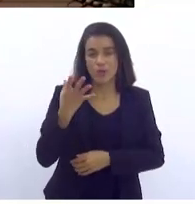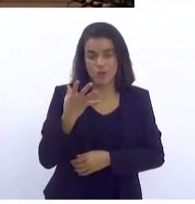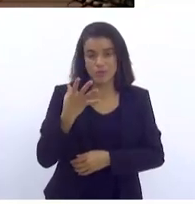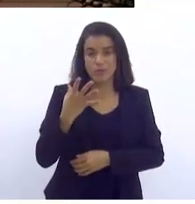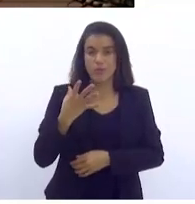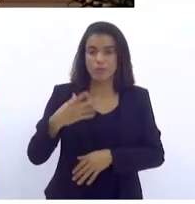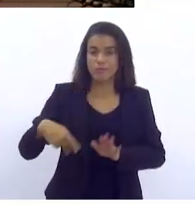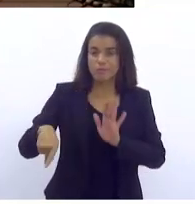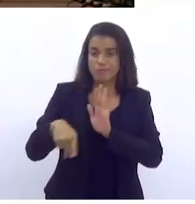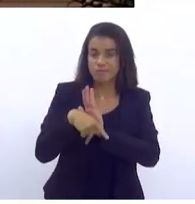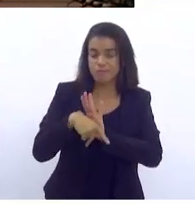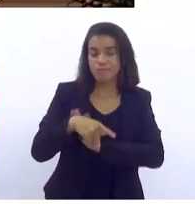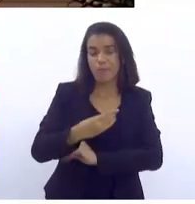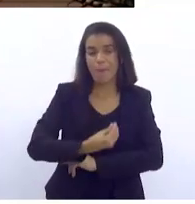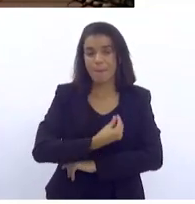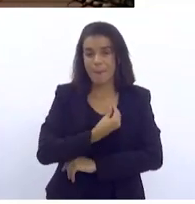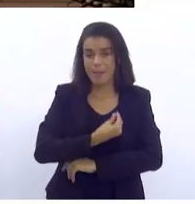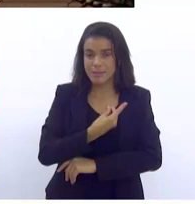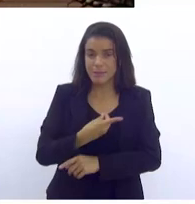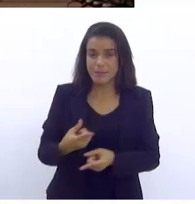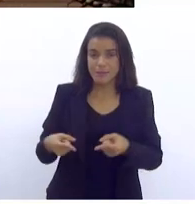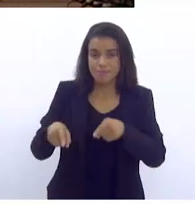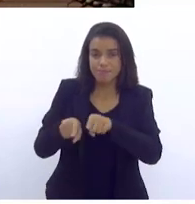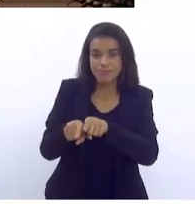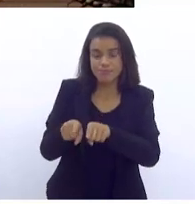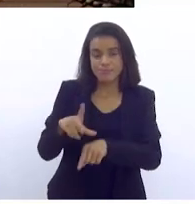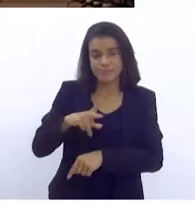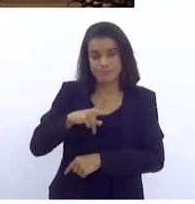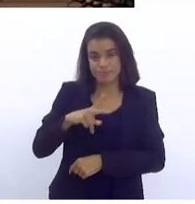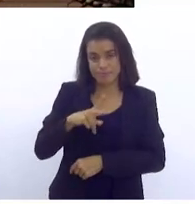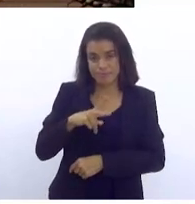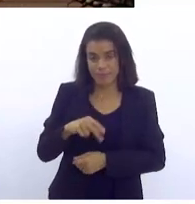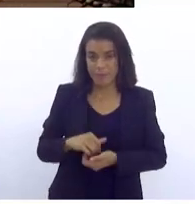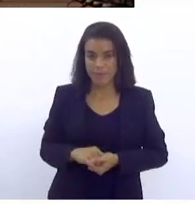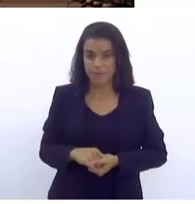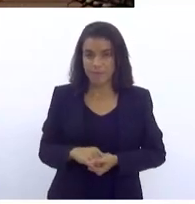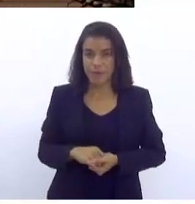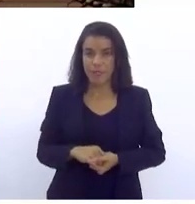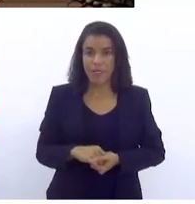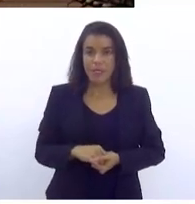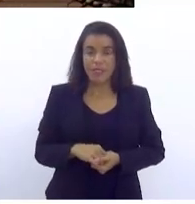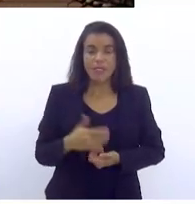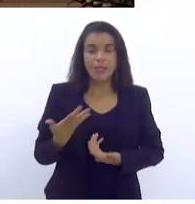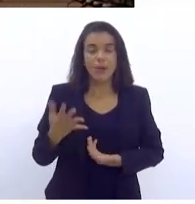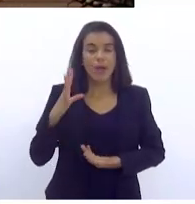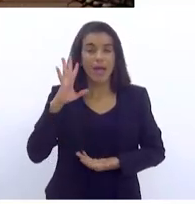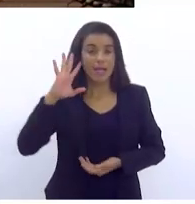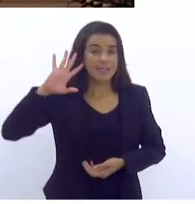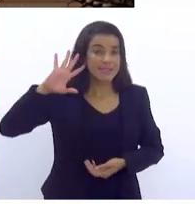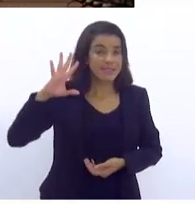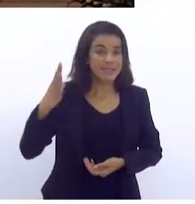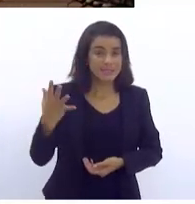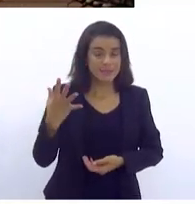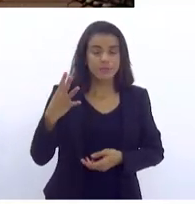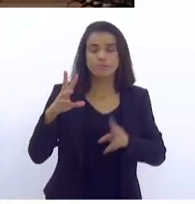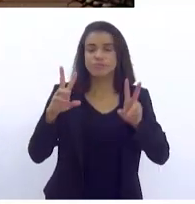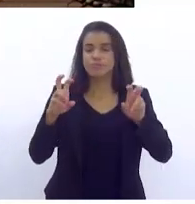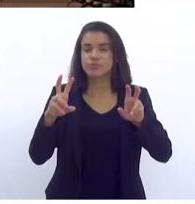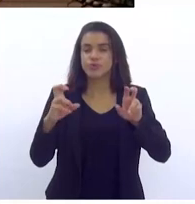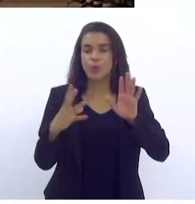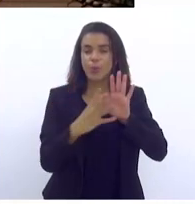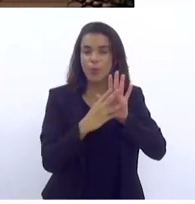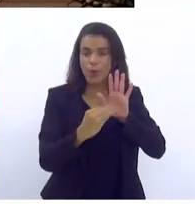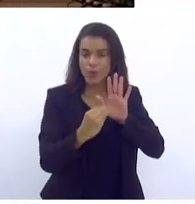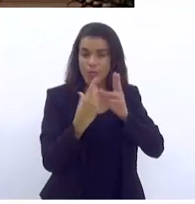passasse por uma participação privada então dizer que o o a decisão sobre o modelo que vai ser